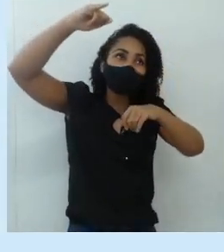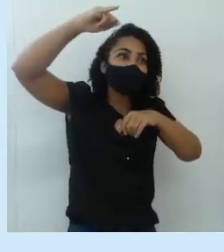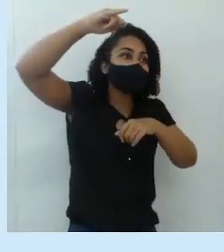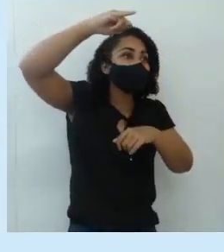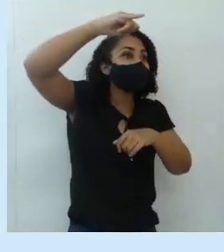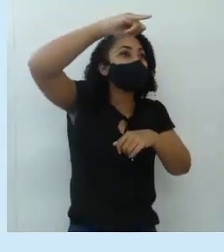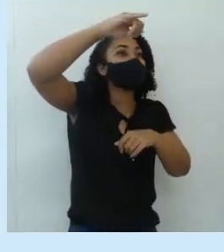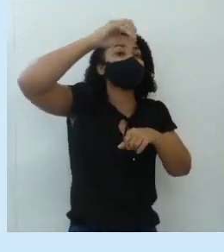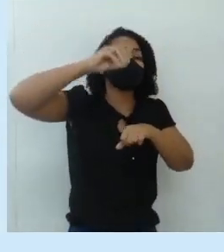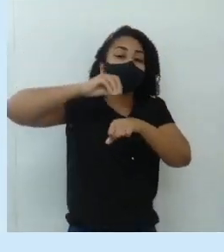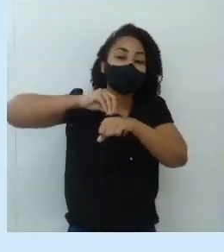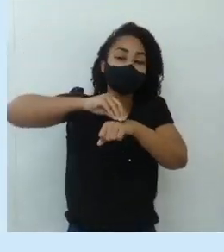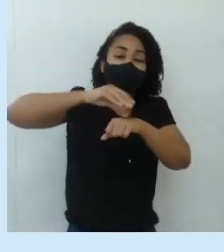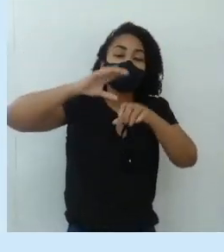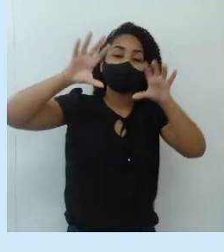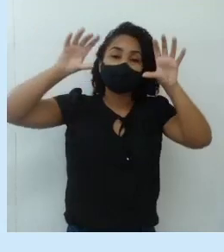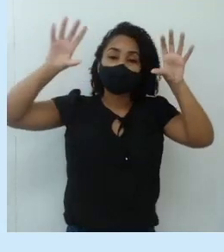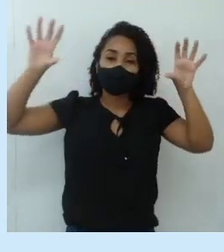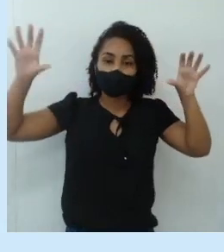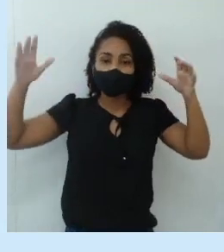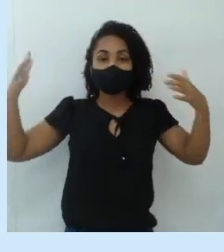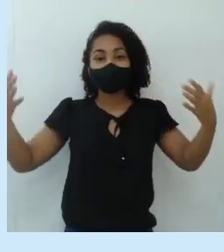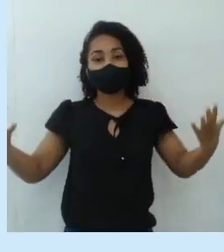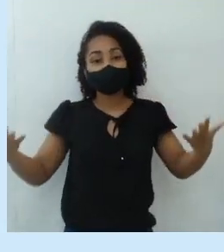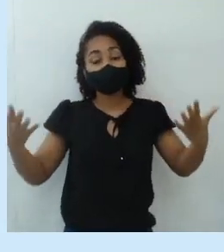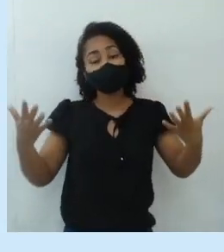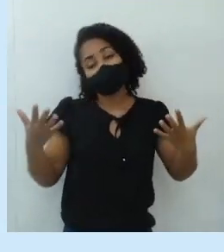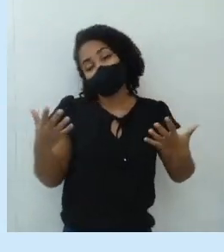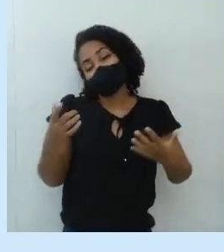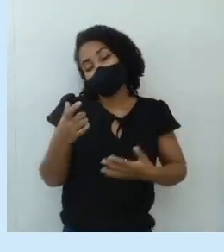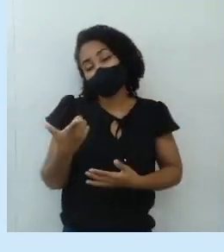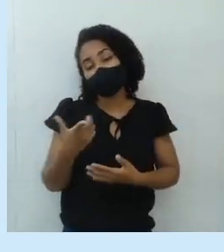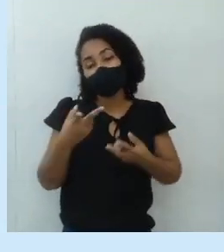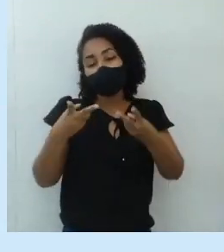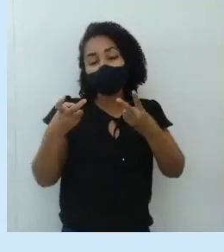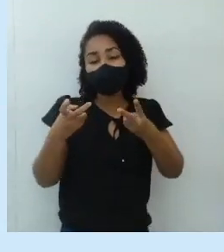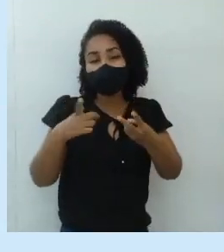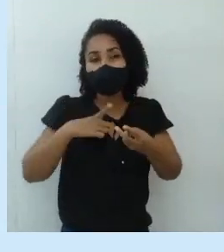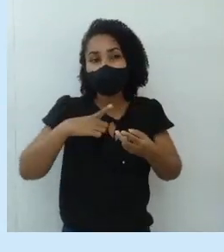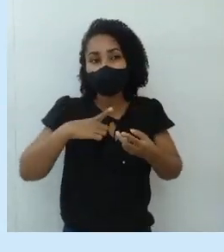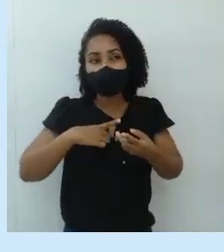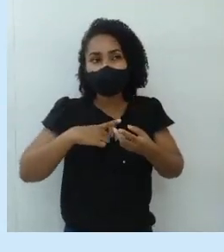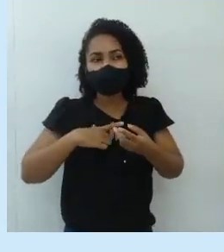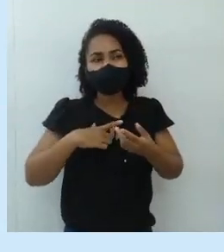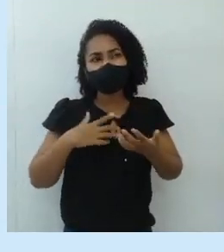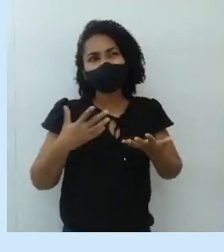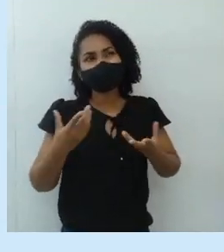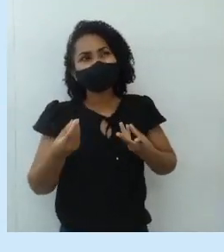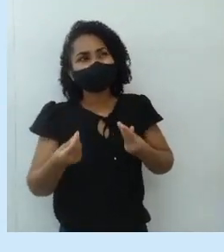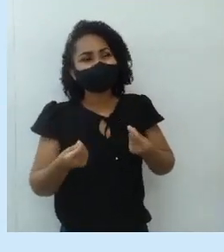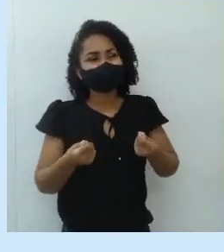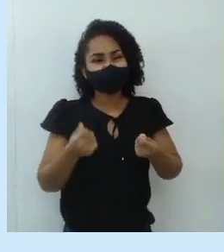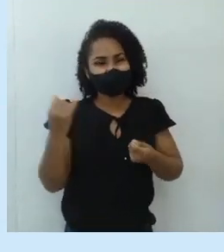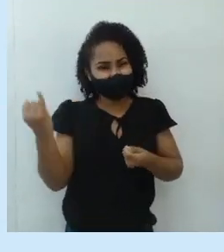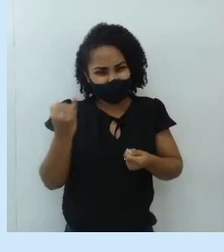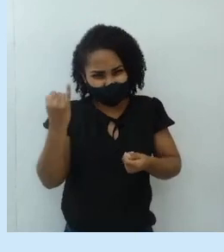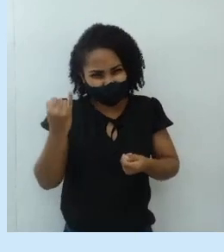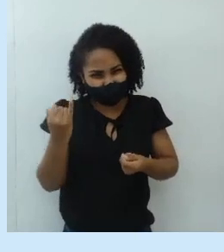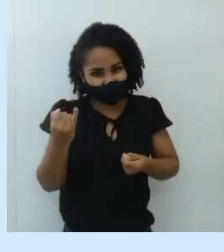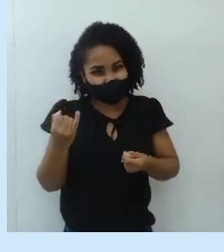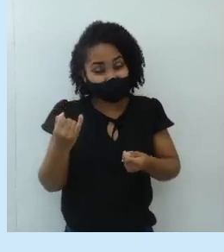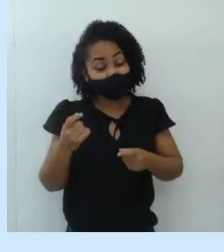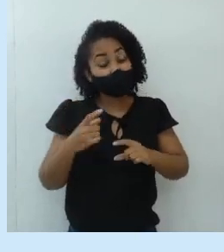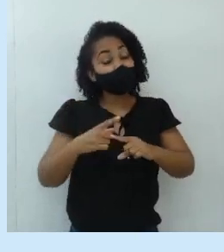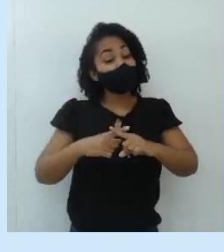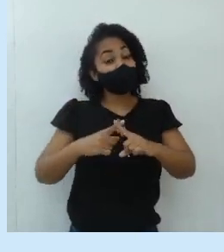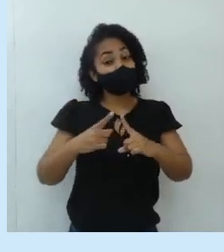nossa atmosfera. Aparentemente, a previsão do tempo ela não tem muita importância. No